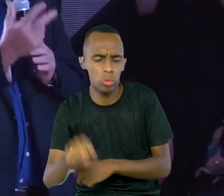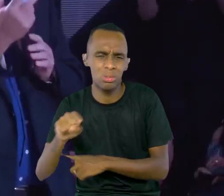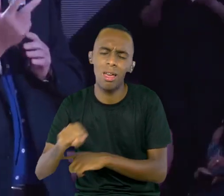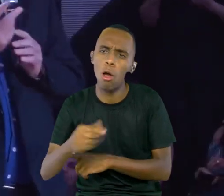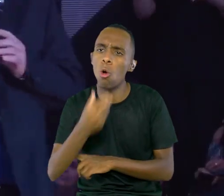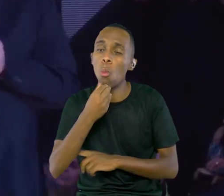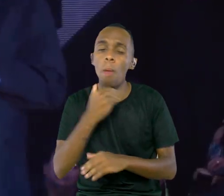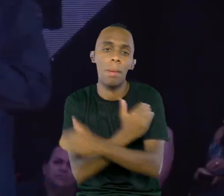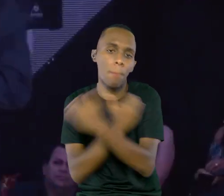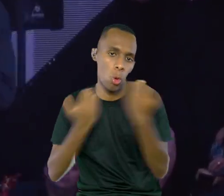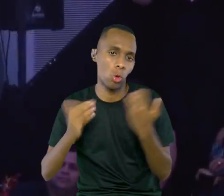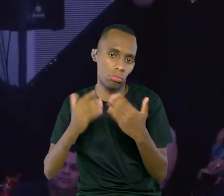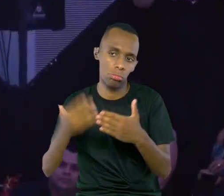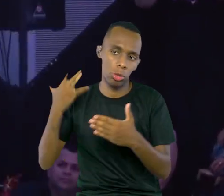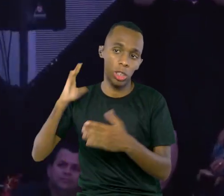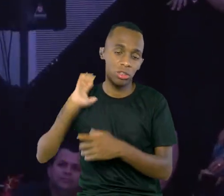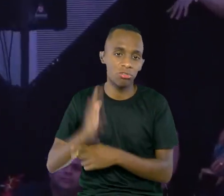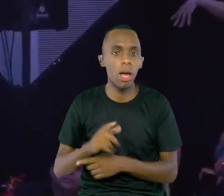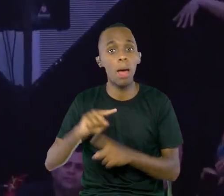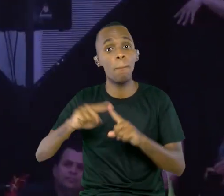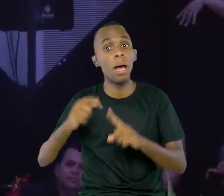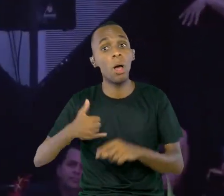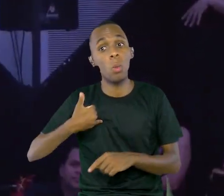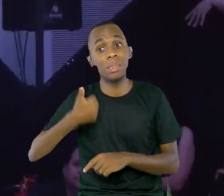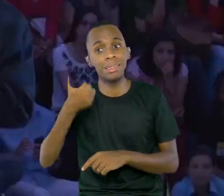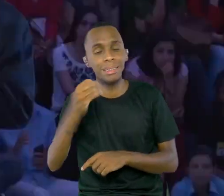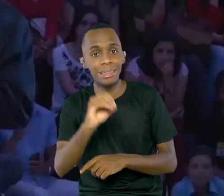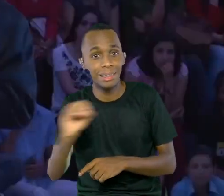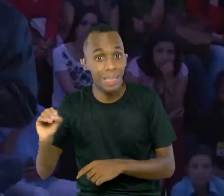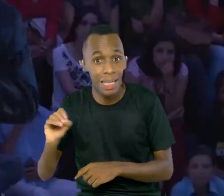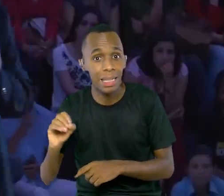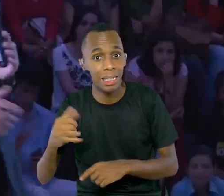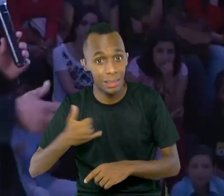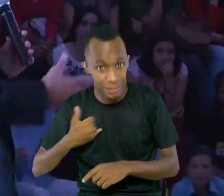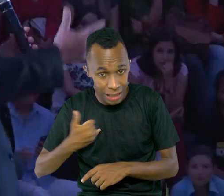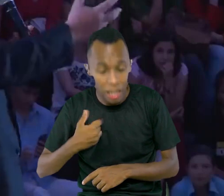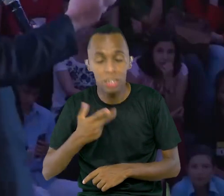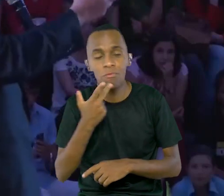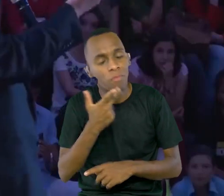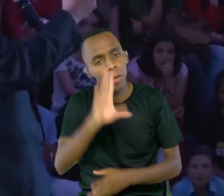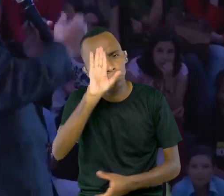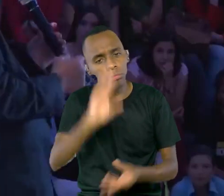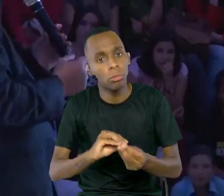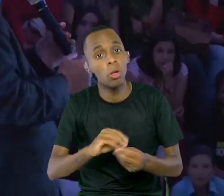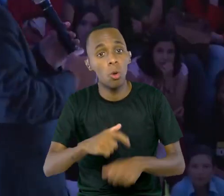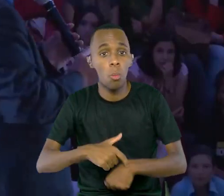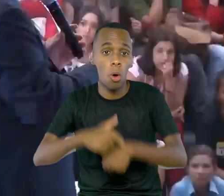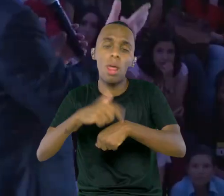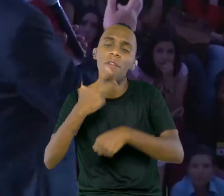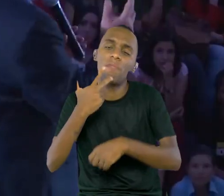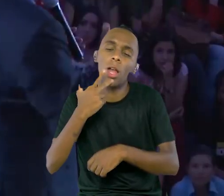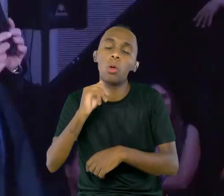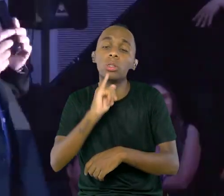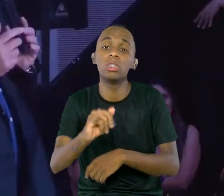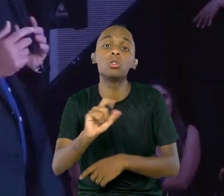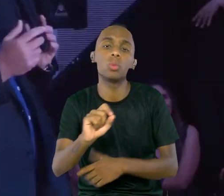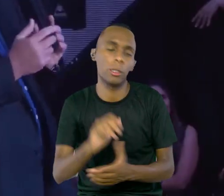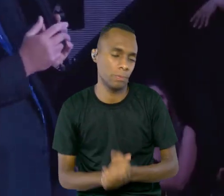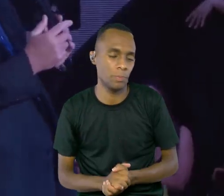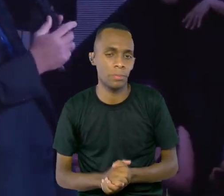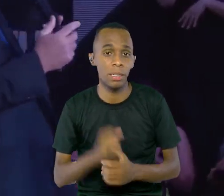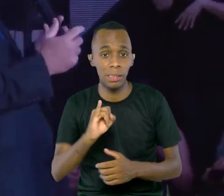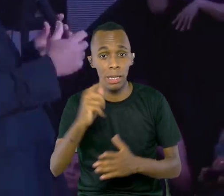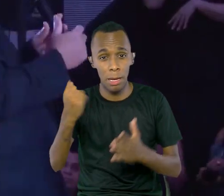E Manuel de Barros, um homem que faleceu já, mas que com quase 100 anos de idade, sintetizou isso que você disse. Uma hora Manuel de